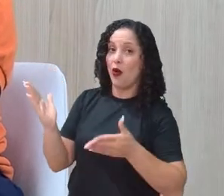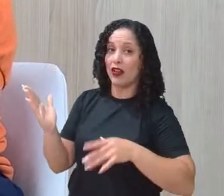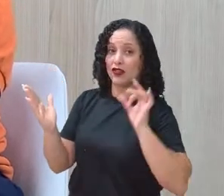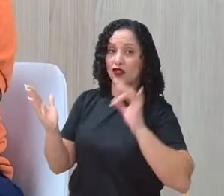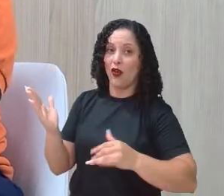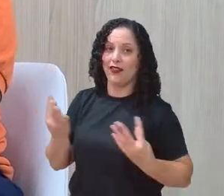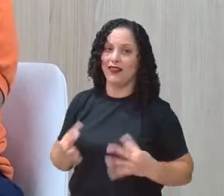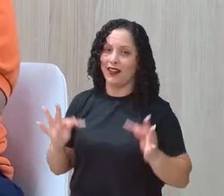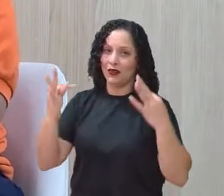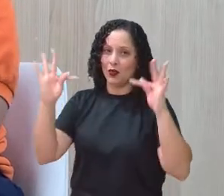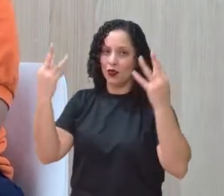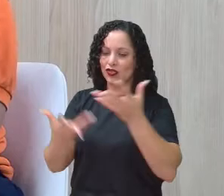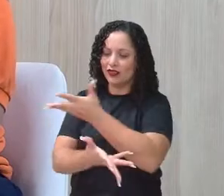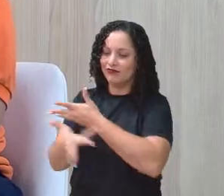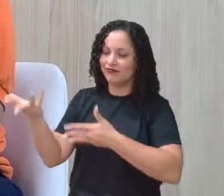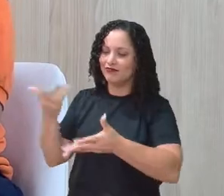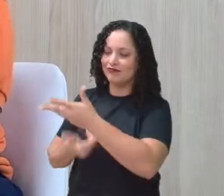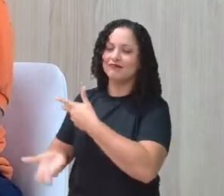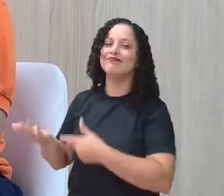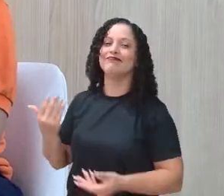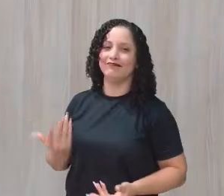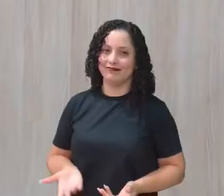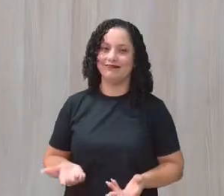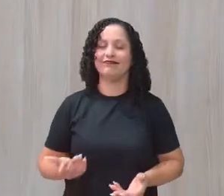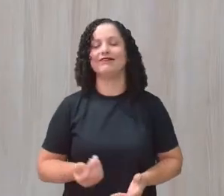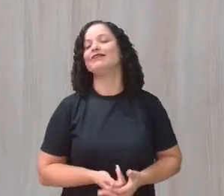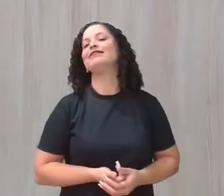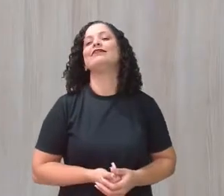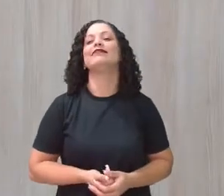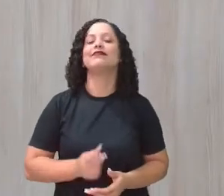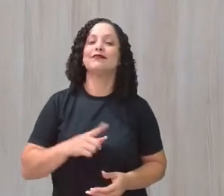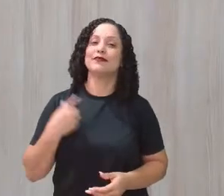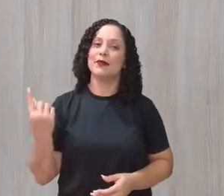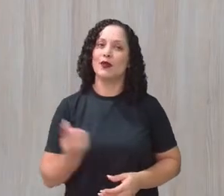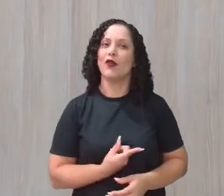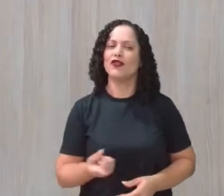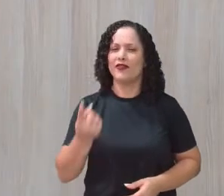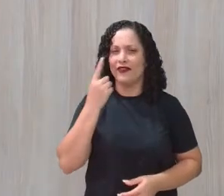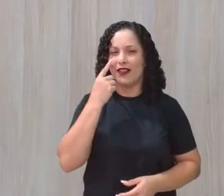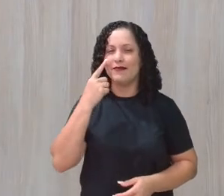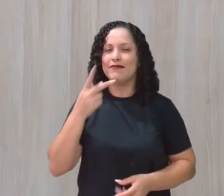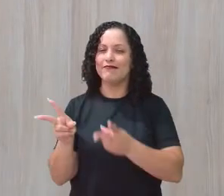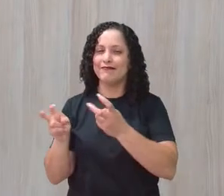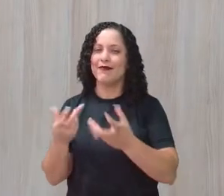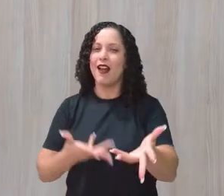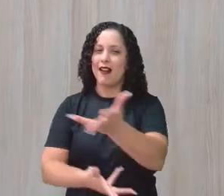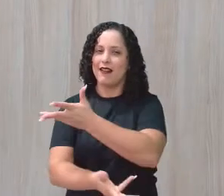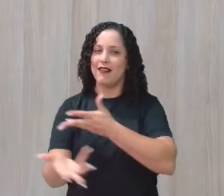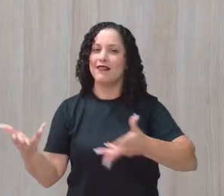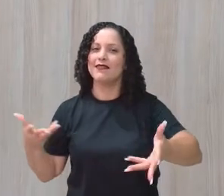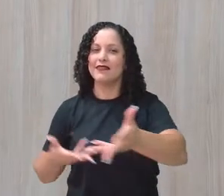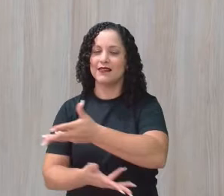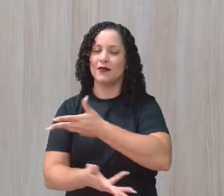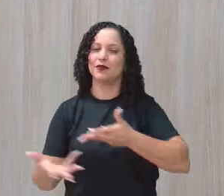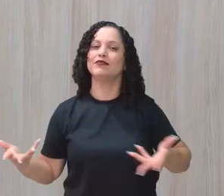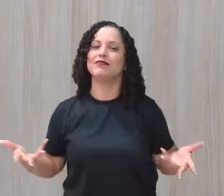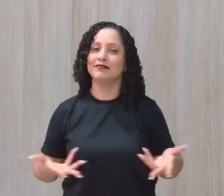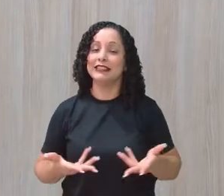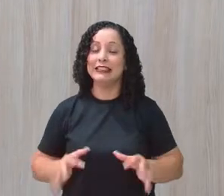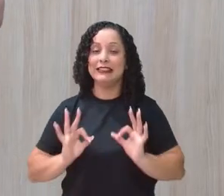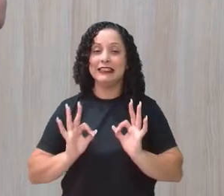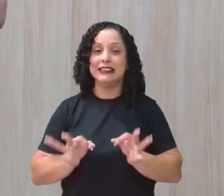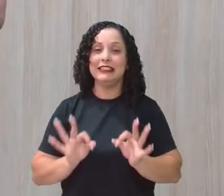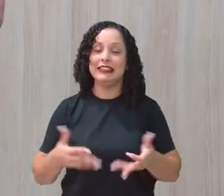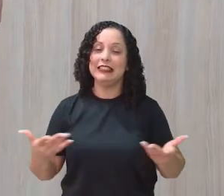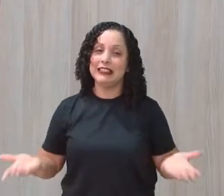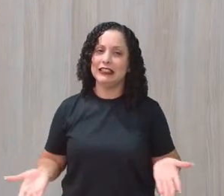é as duas coisas convivendo. Então, nós vemos aí a relação perfeita que a professora Vivi faz e mostra para a